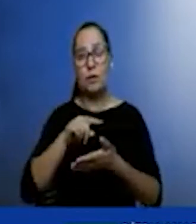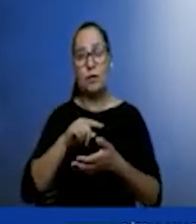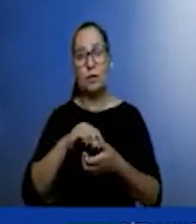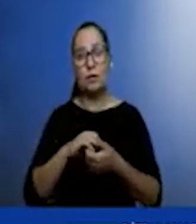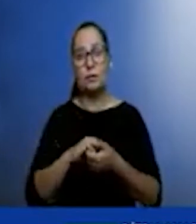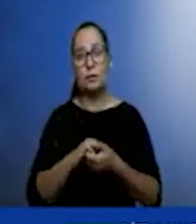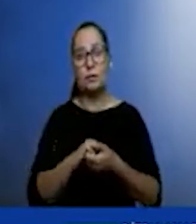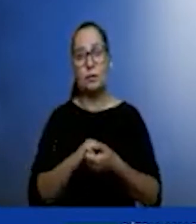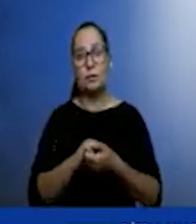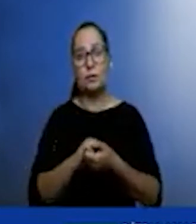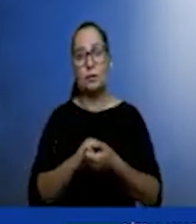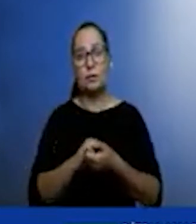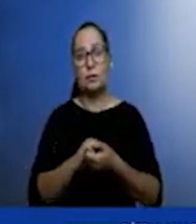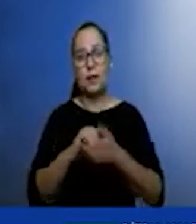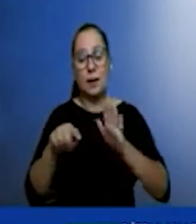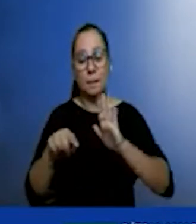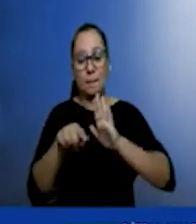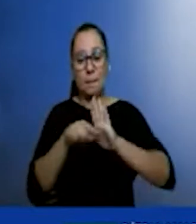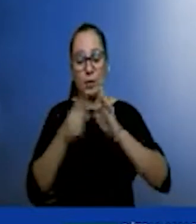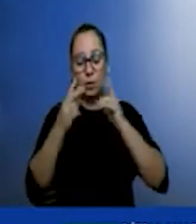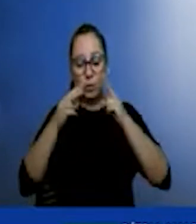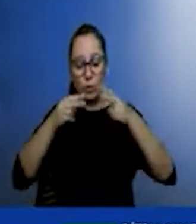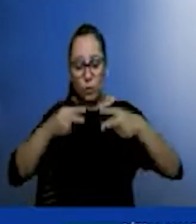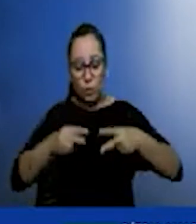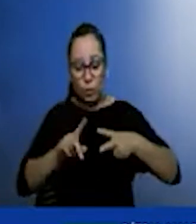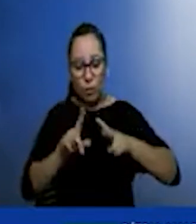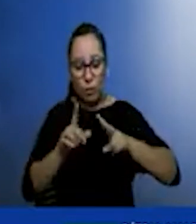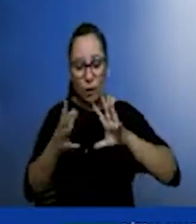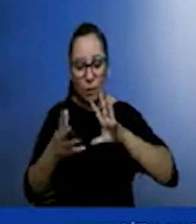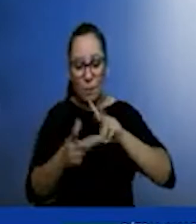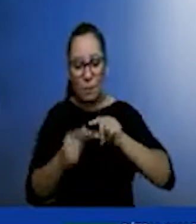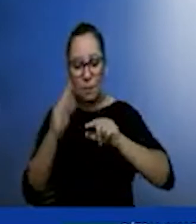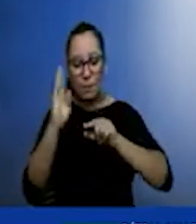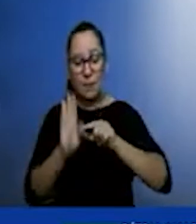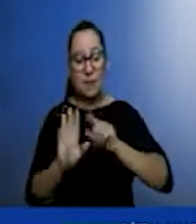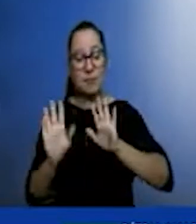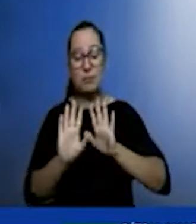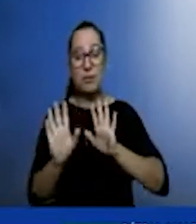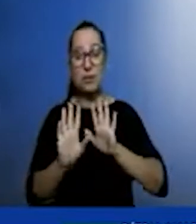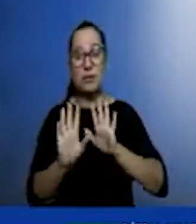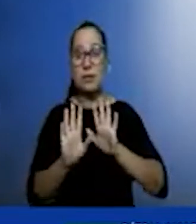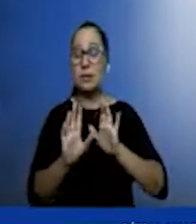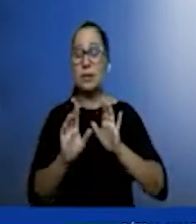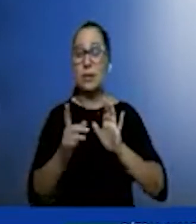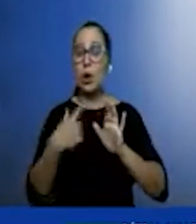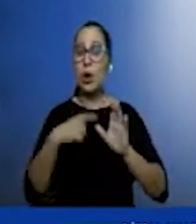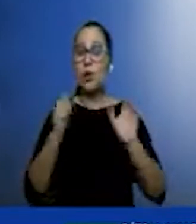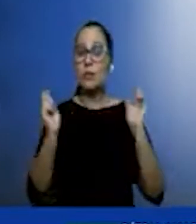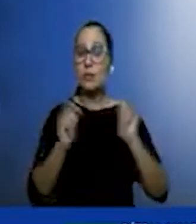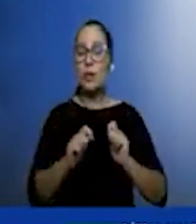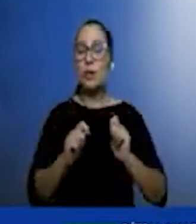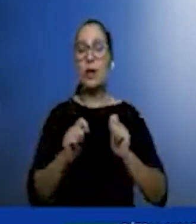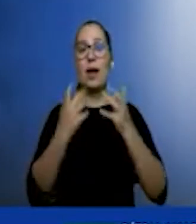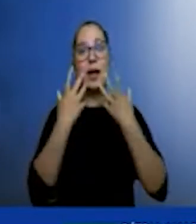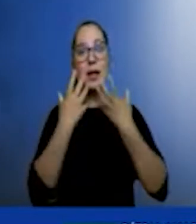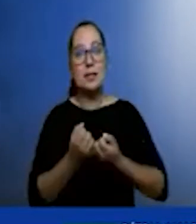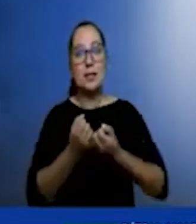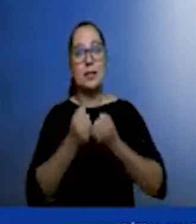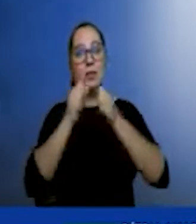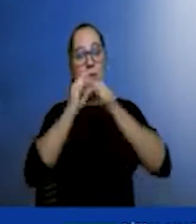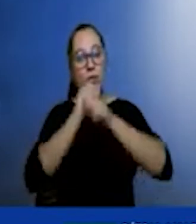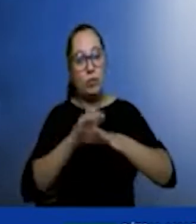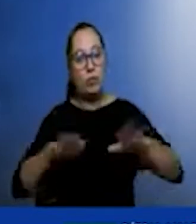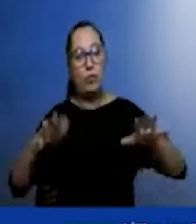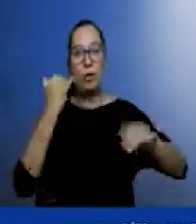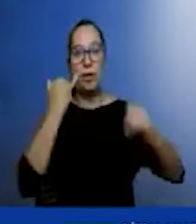menos olhar para dentro, né, e mais, efetivamente, permitir que esse discurso vá para fora na forma